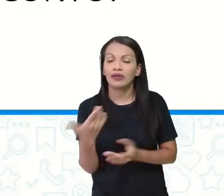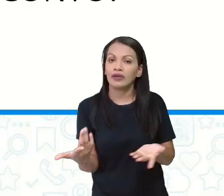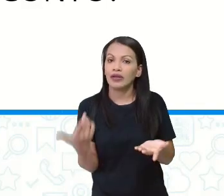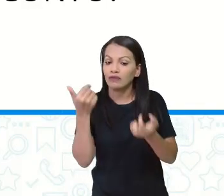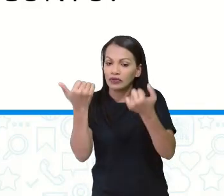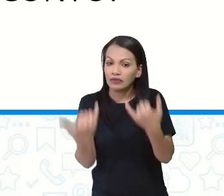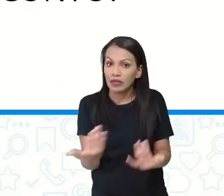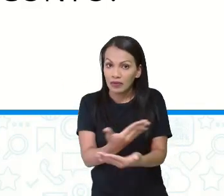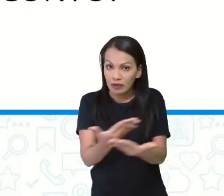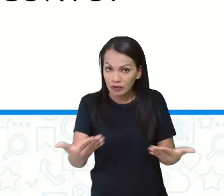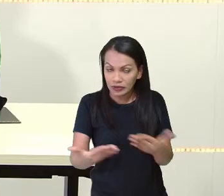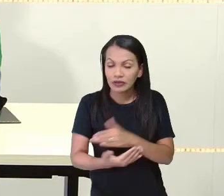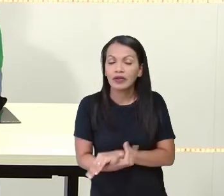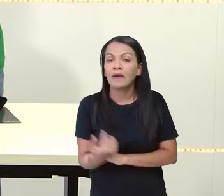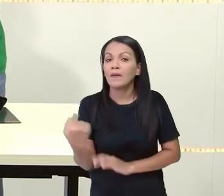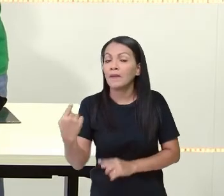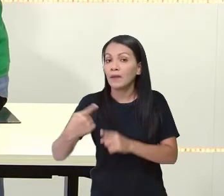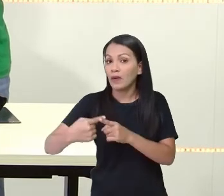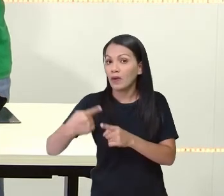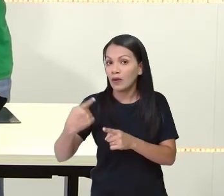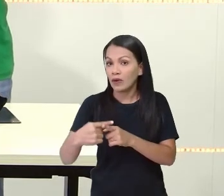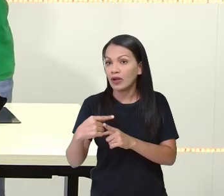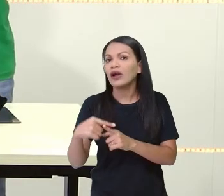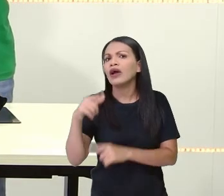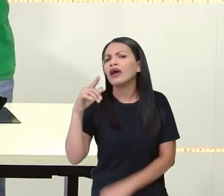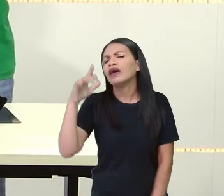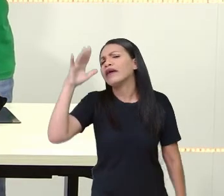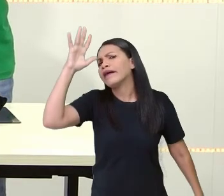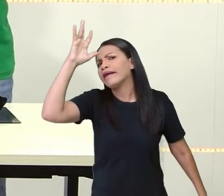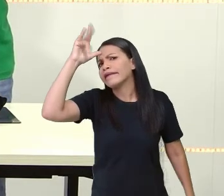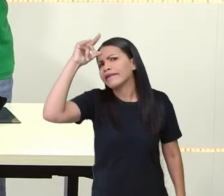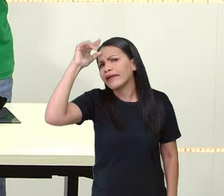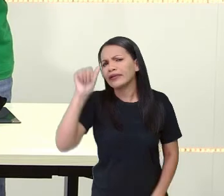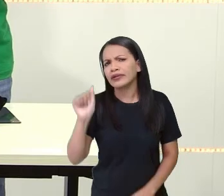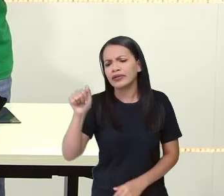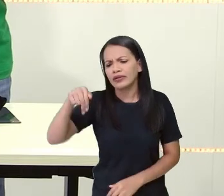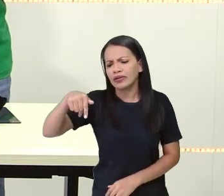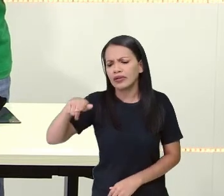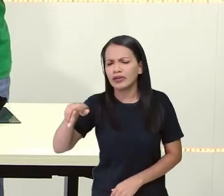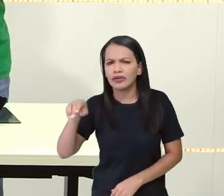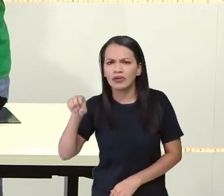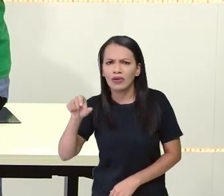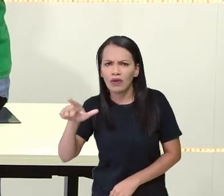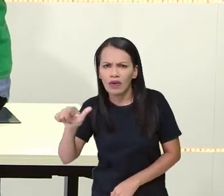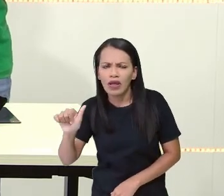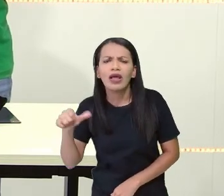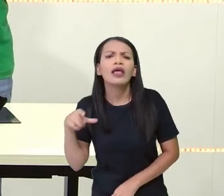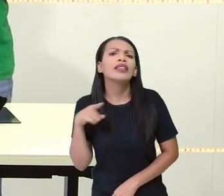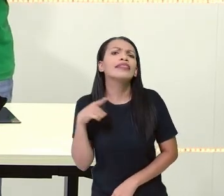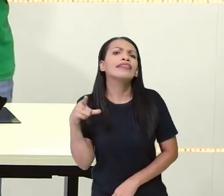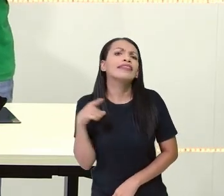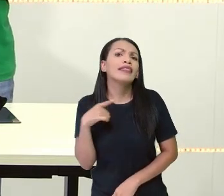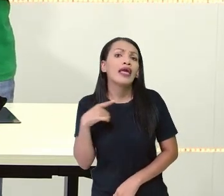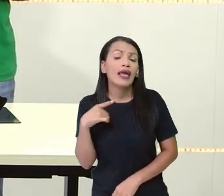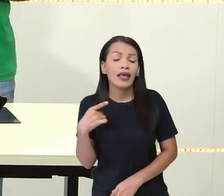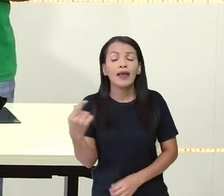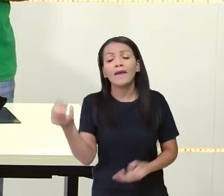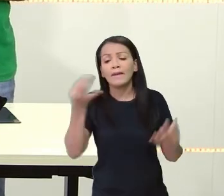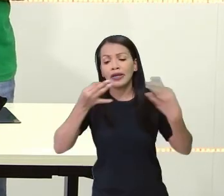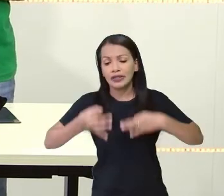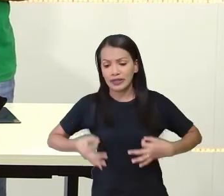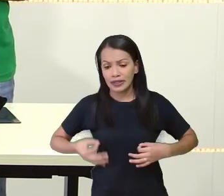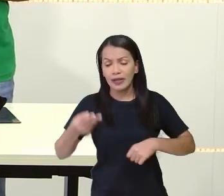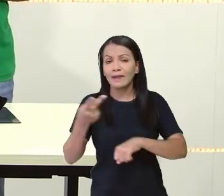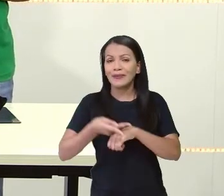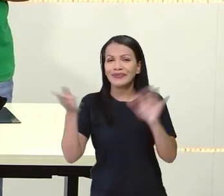para vocês. Porque as galinhas da Angola têm pintinhas prateadas.